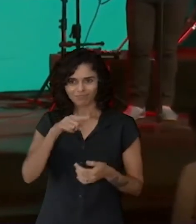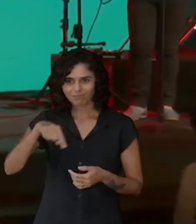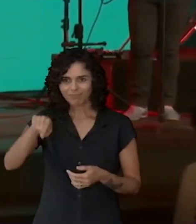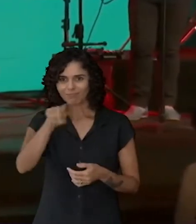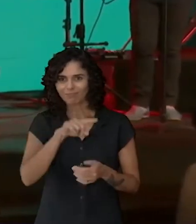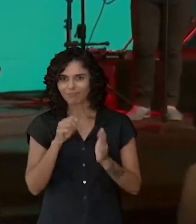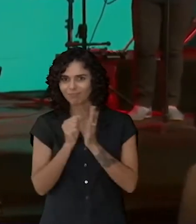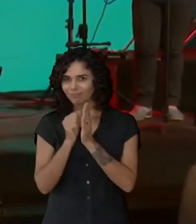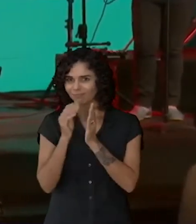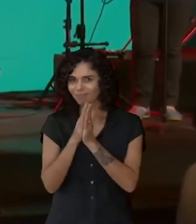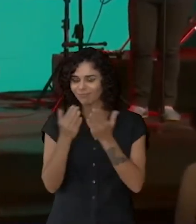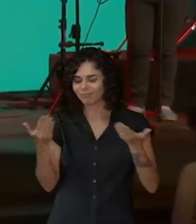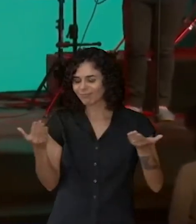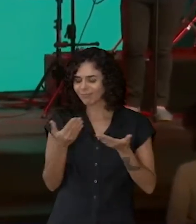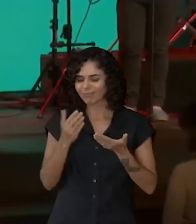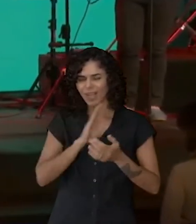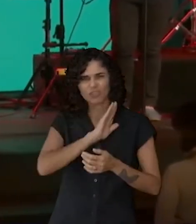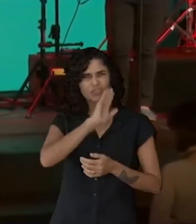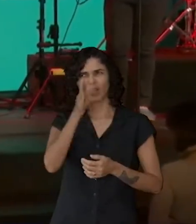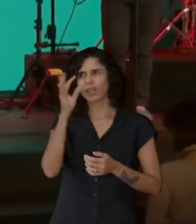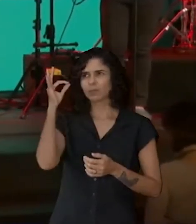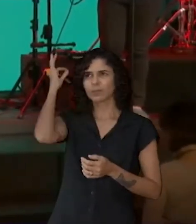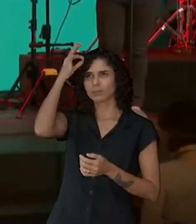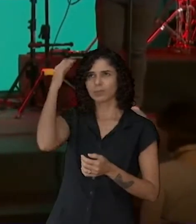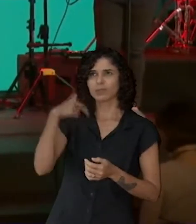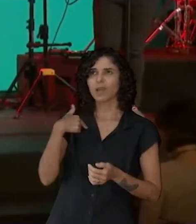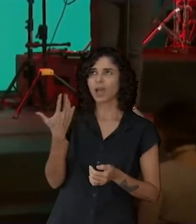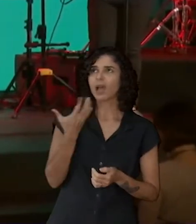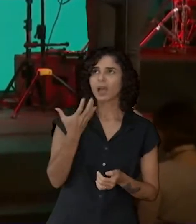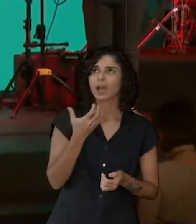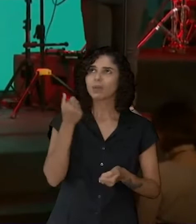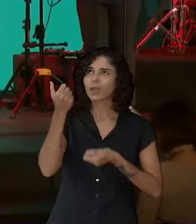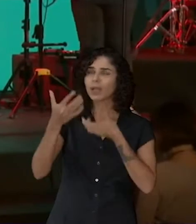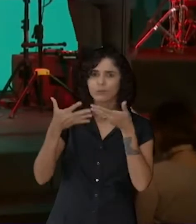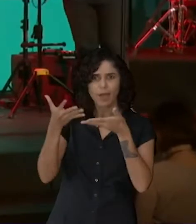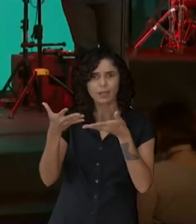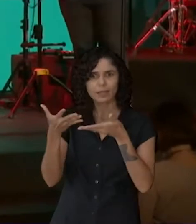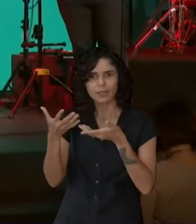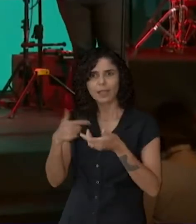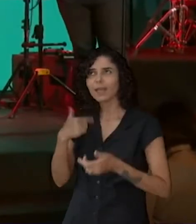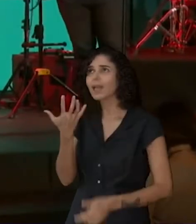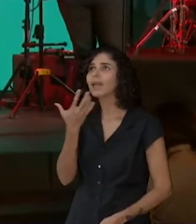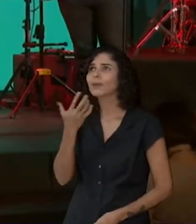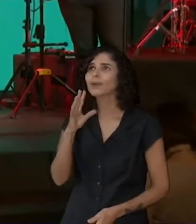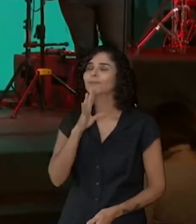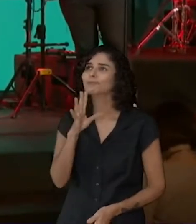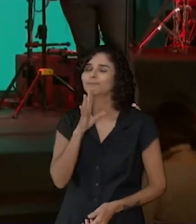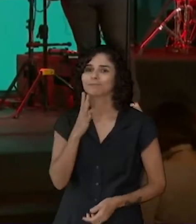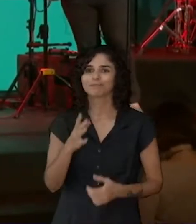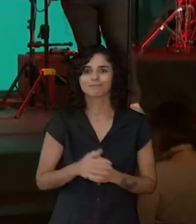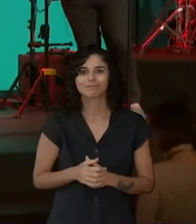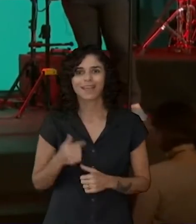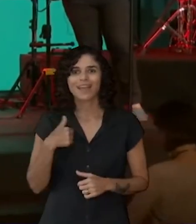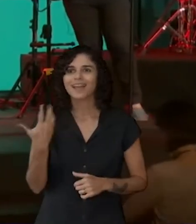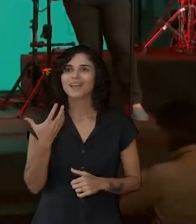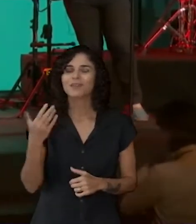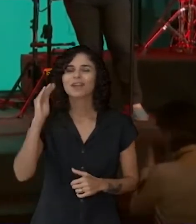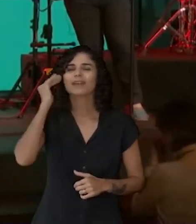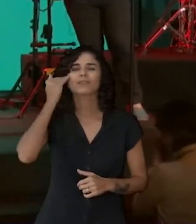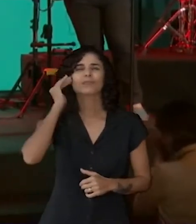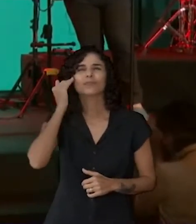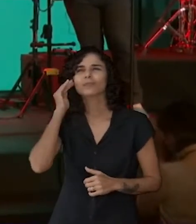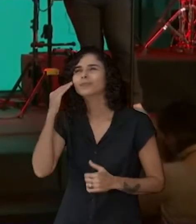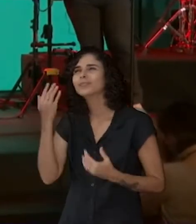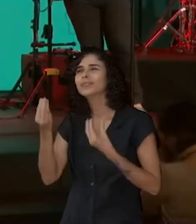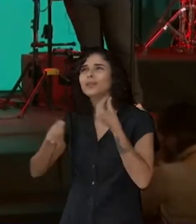começa a orar e fala direto com o Espírito Santo e diz: eu quero te conhecer. Eu quero entender quando o Senhor